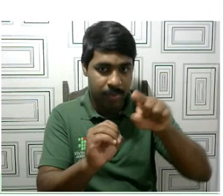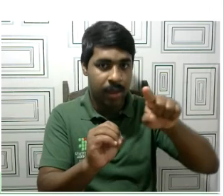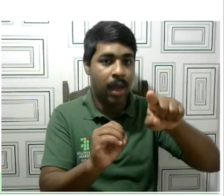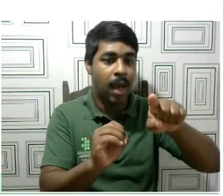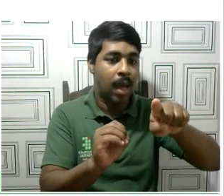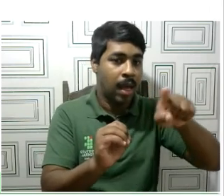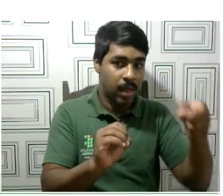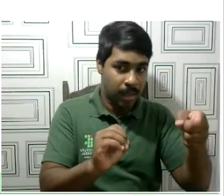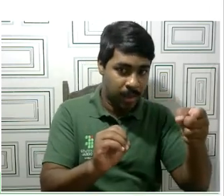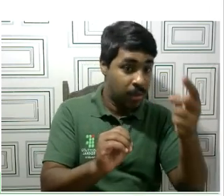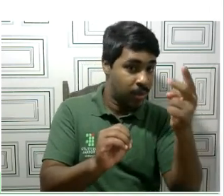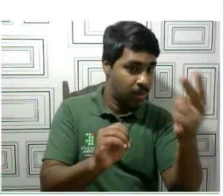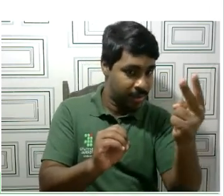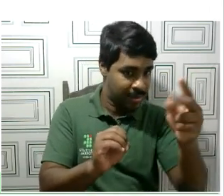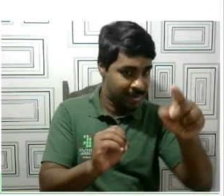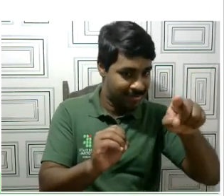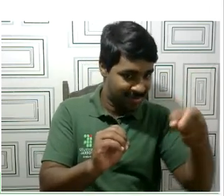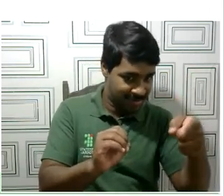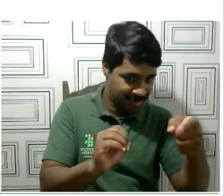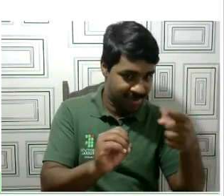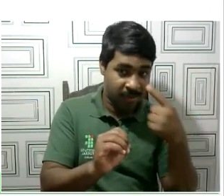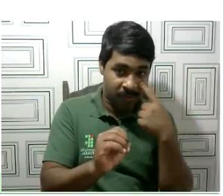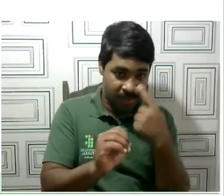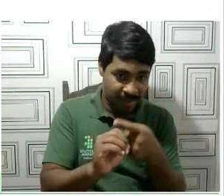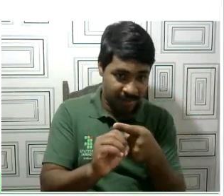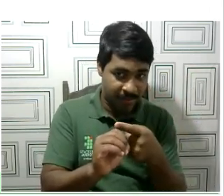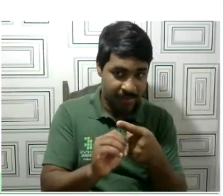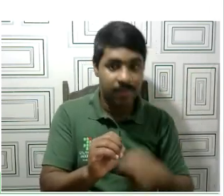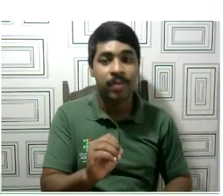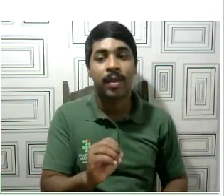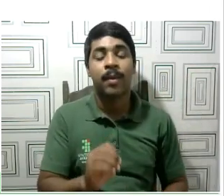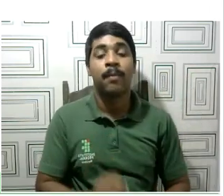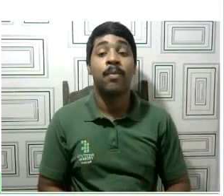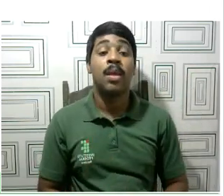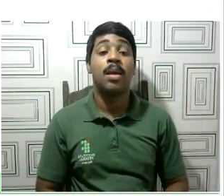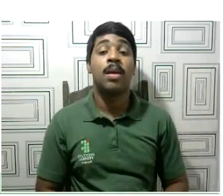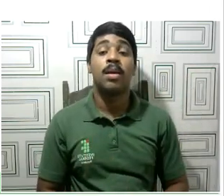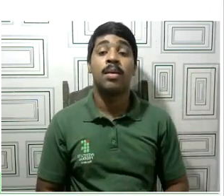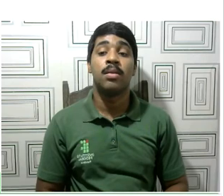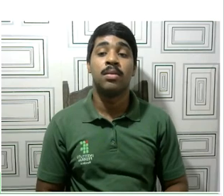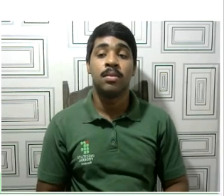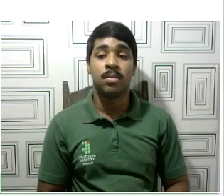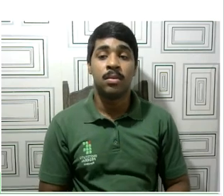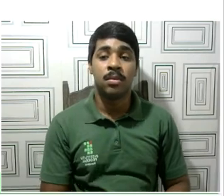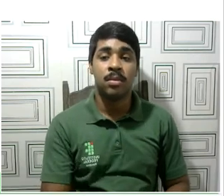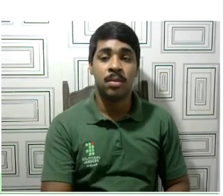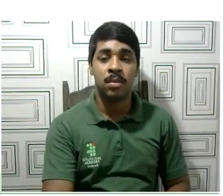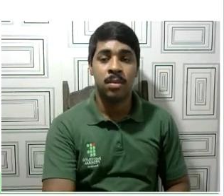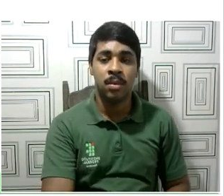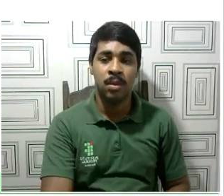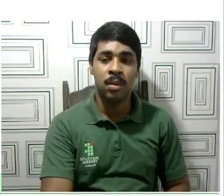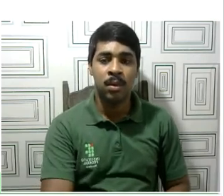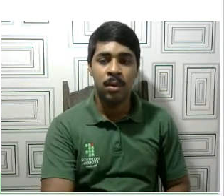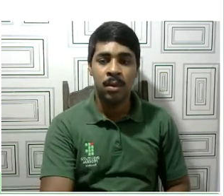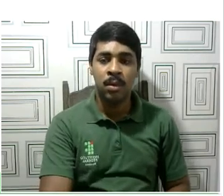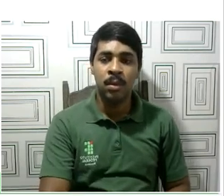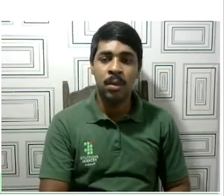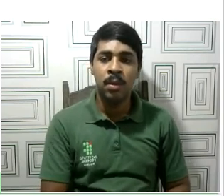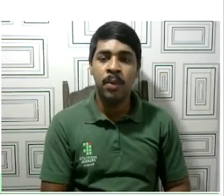direita, a gente coloca o sinal aqui em cima negativo, tá? Então vai ficar 2,3